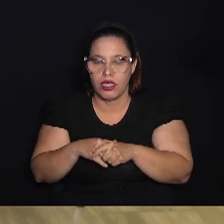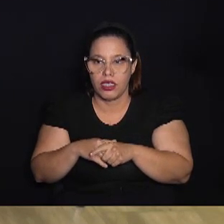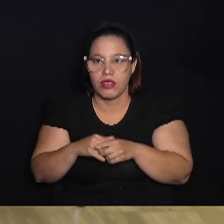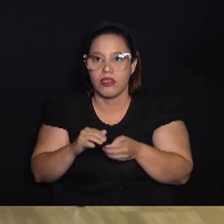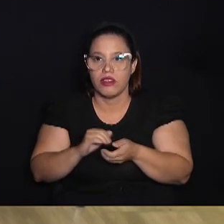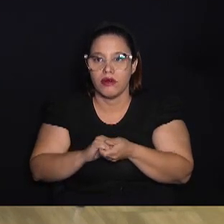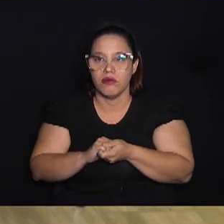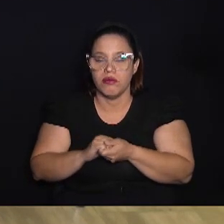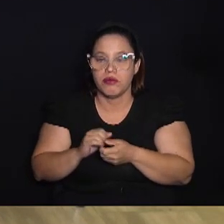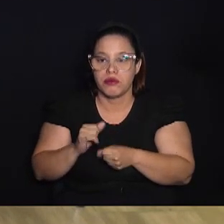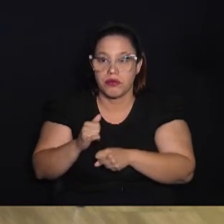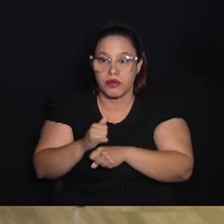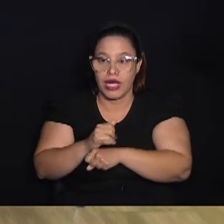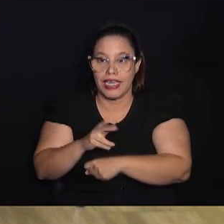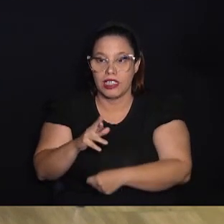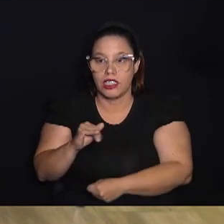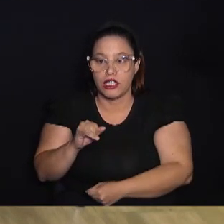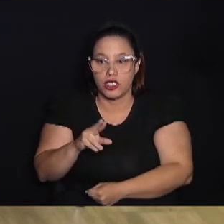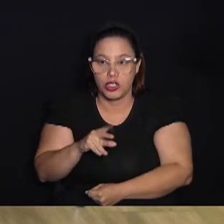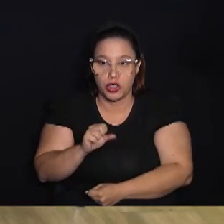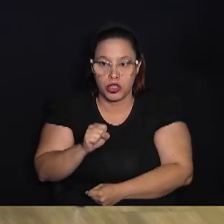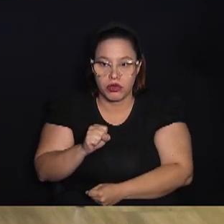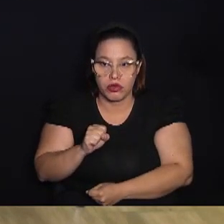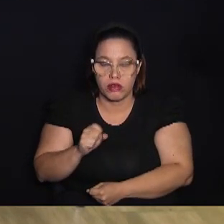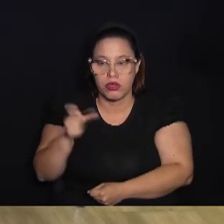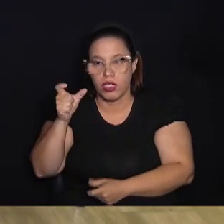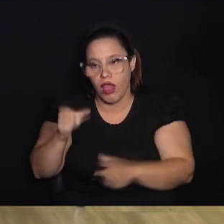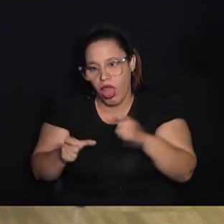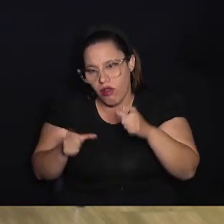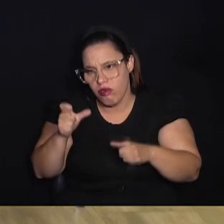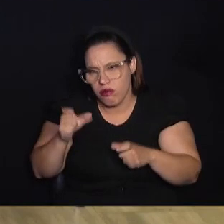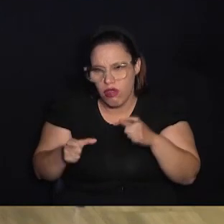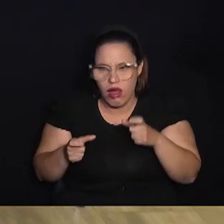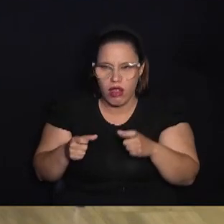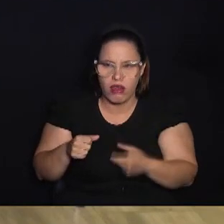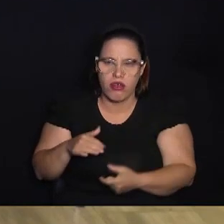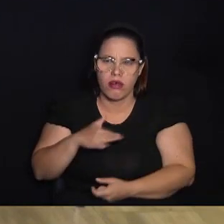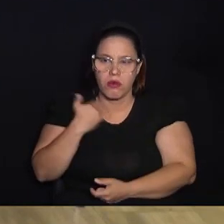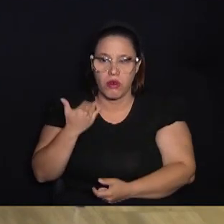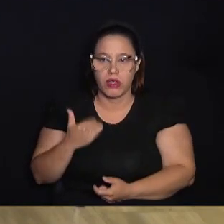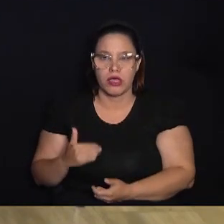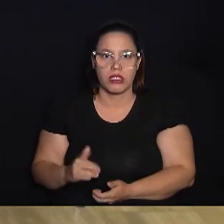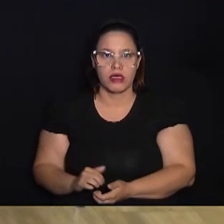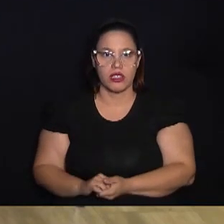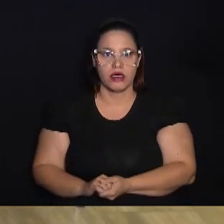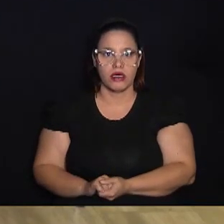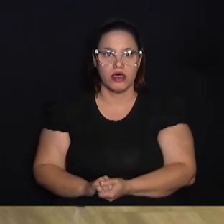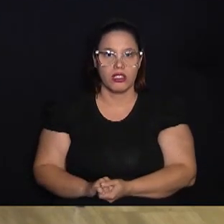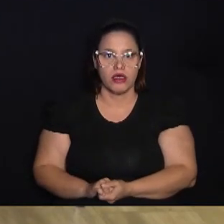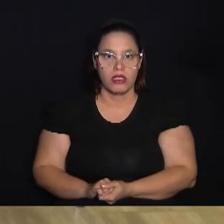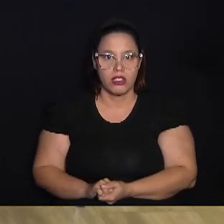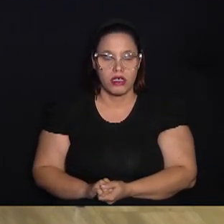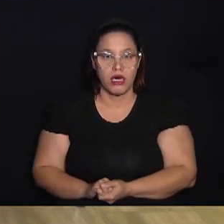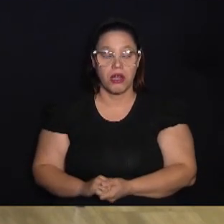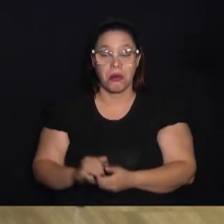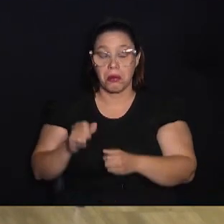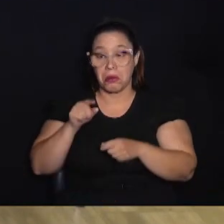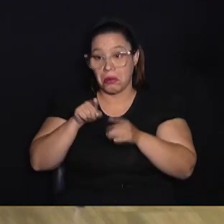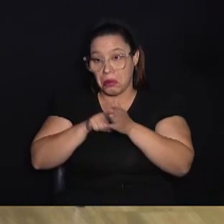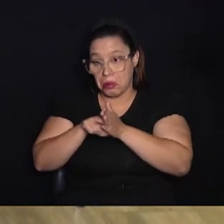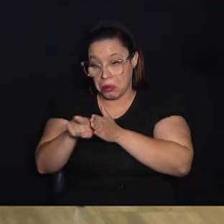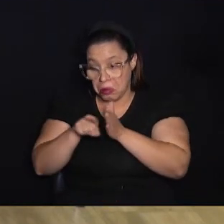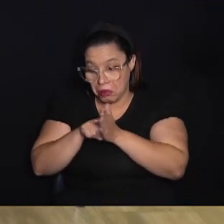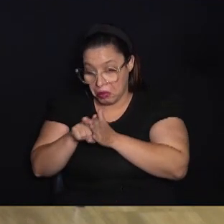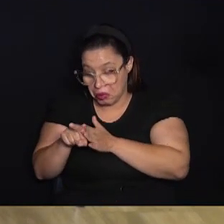morreram nesse acidente que estão enterrados lá mas alguns restos mortais dele sim bom olha só eu ia até de fazer essa pergunta né E chegou